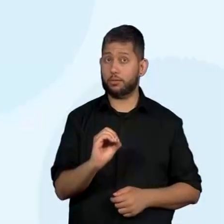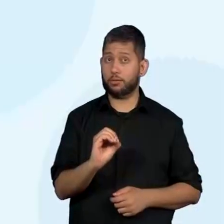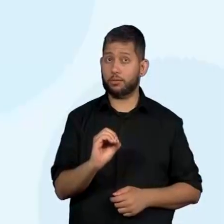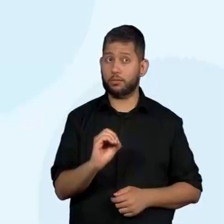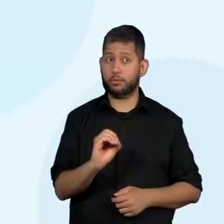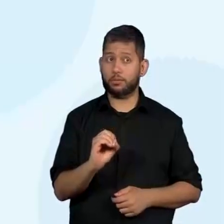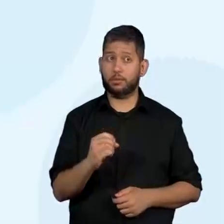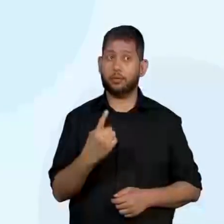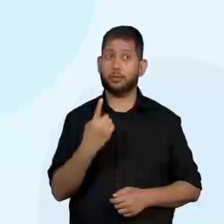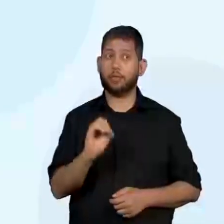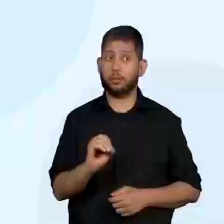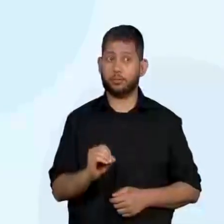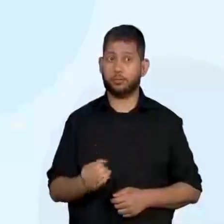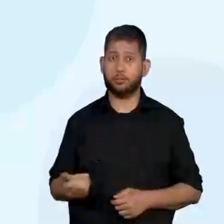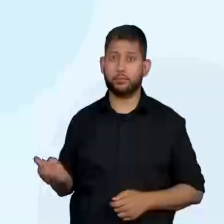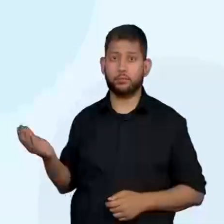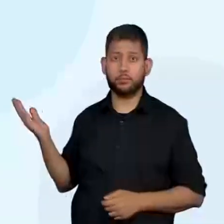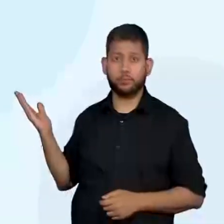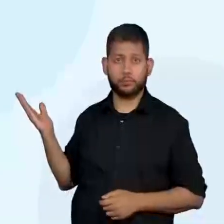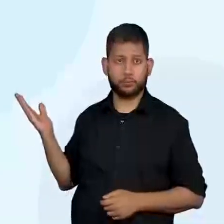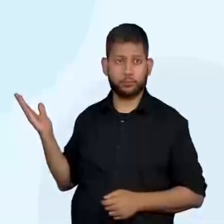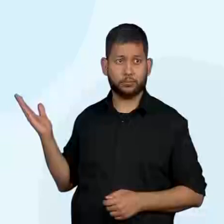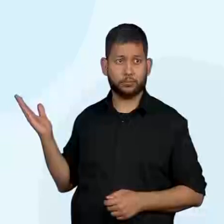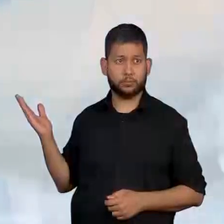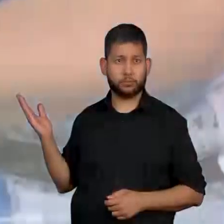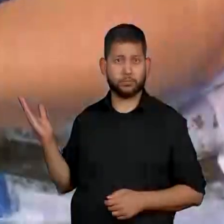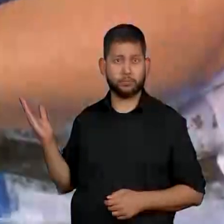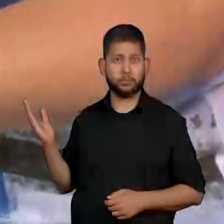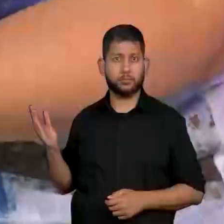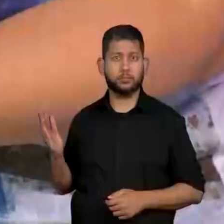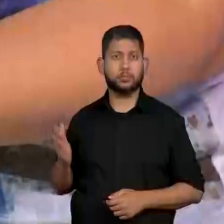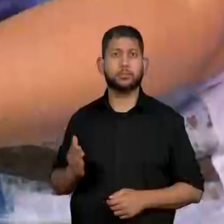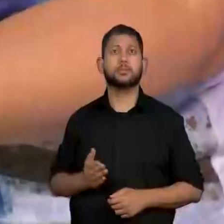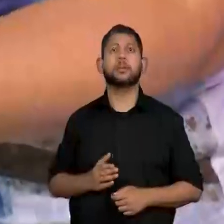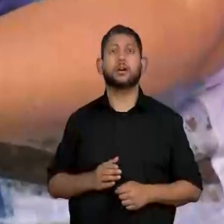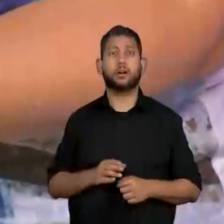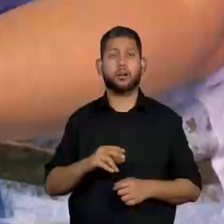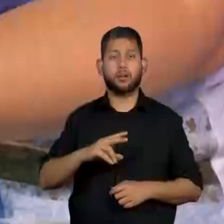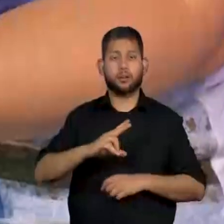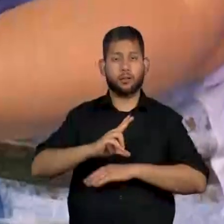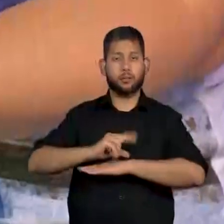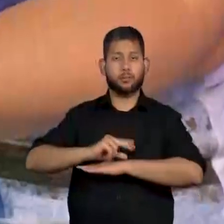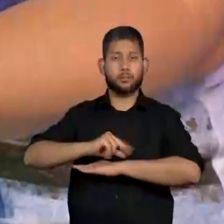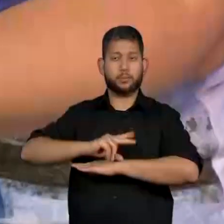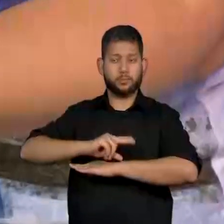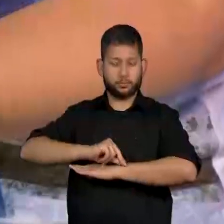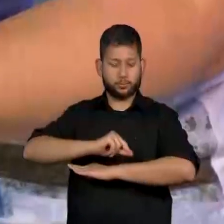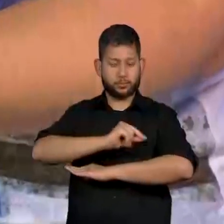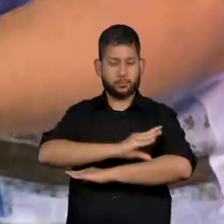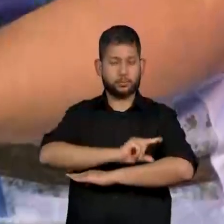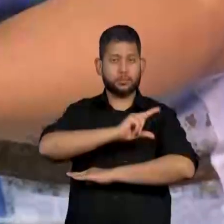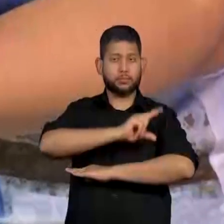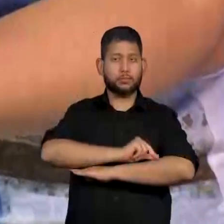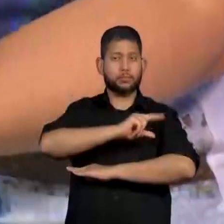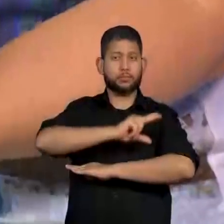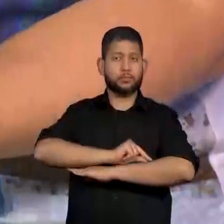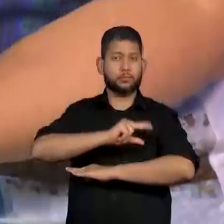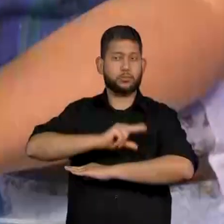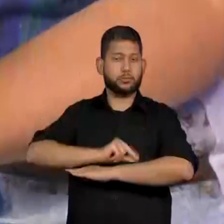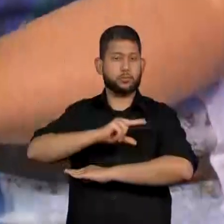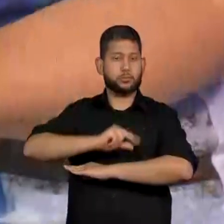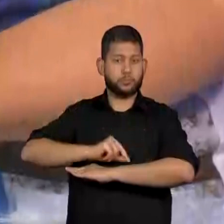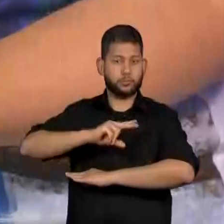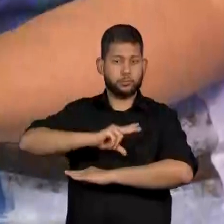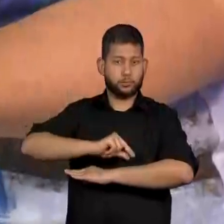que é as Patinhas do Sapinho certo isso agora